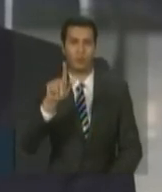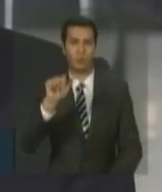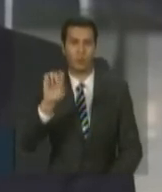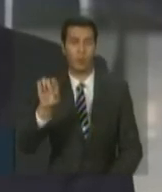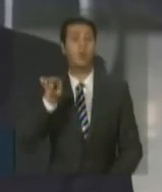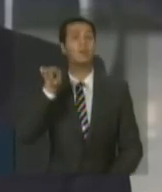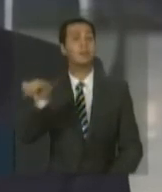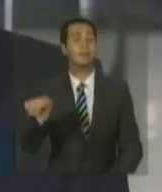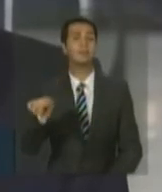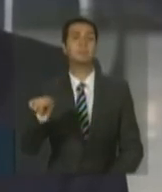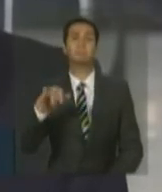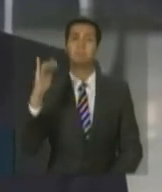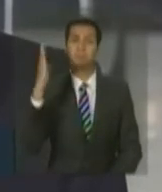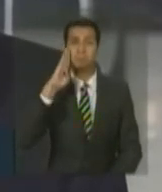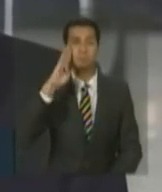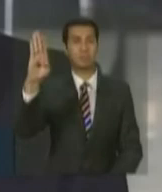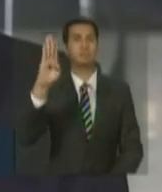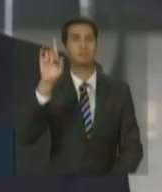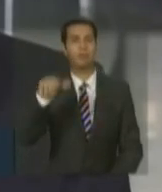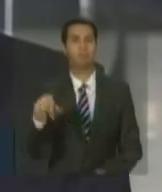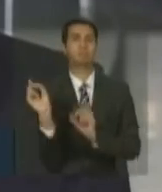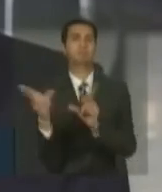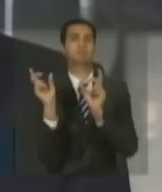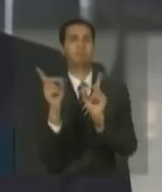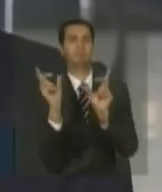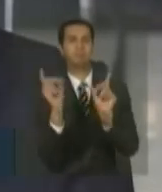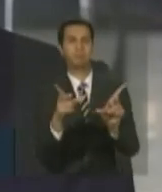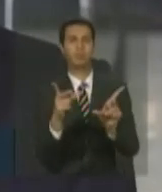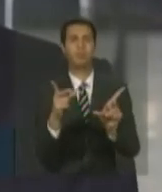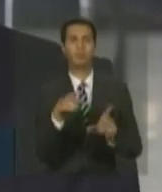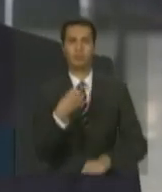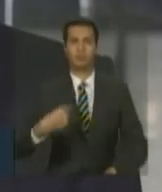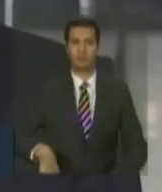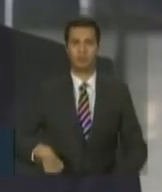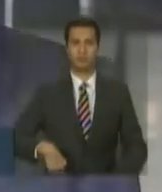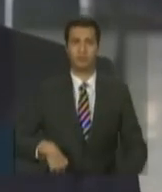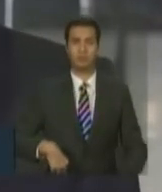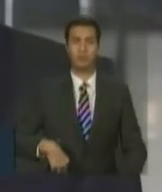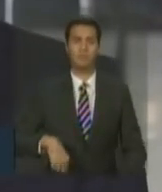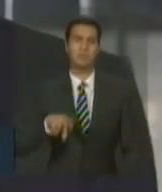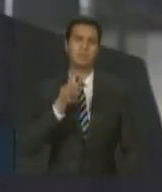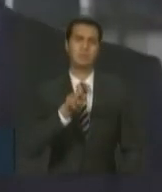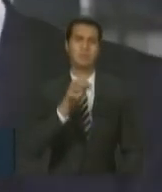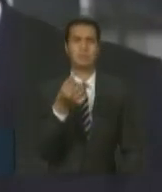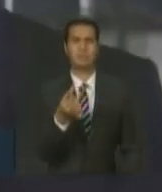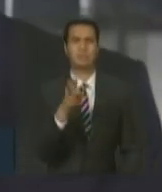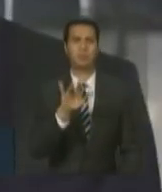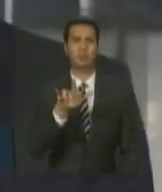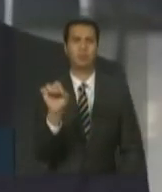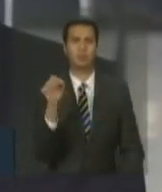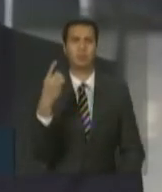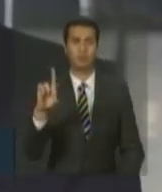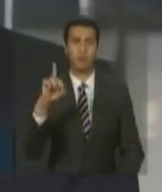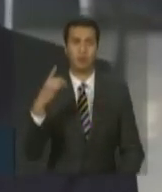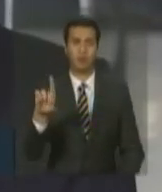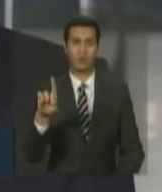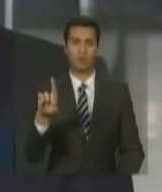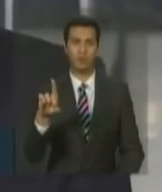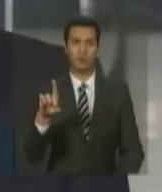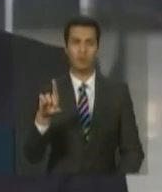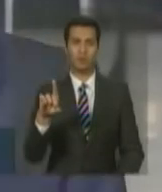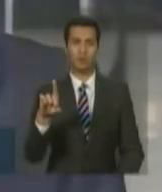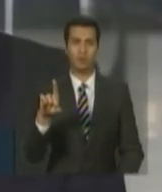8 anos. Cerca de 6% das exportações chinesas, 56 bilhões de dólares por ano,